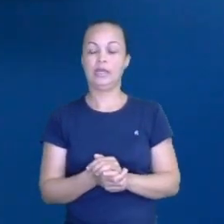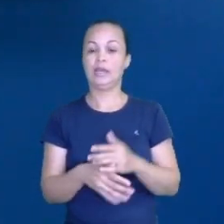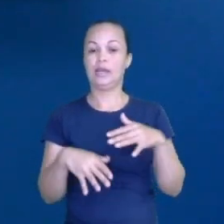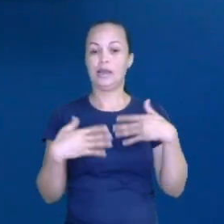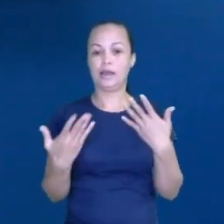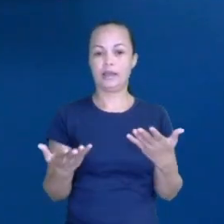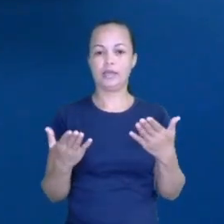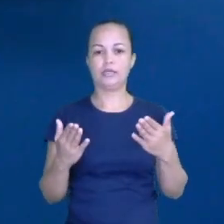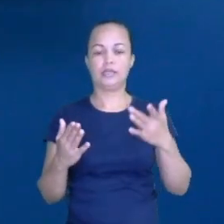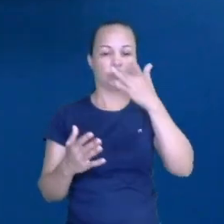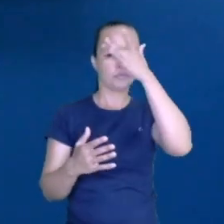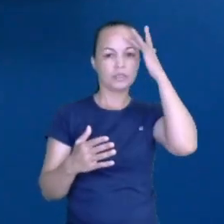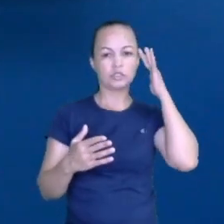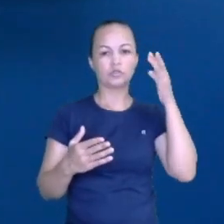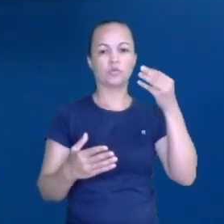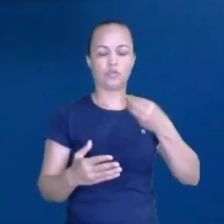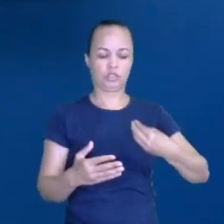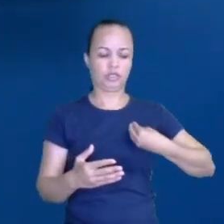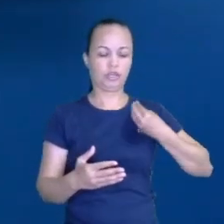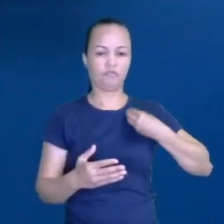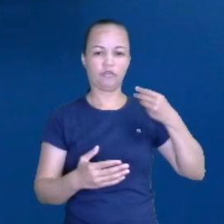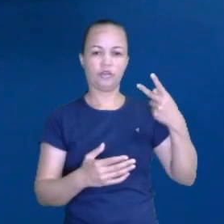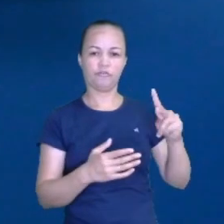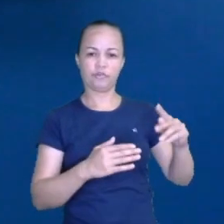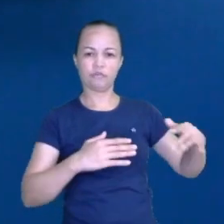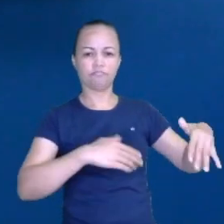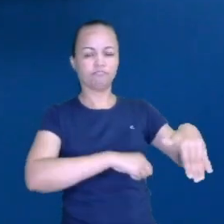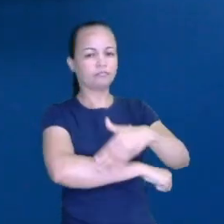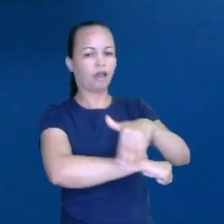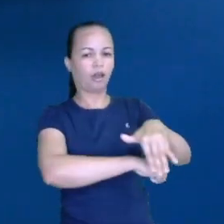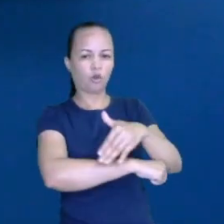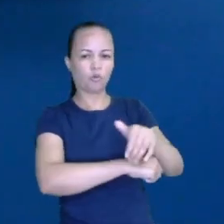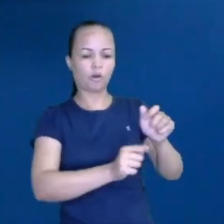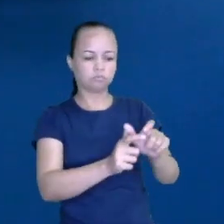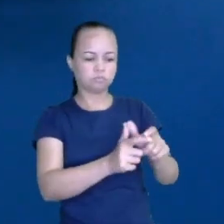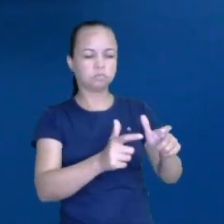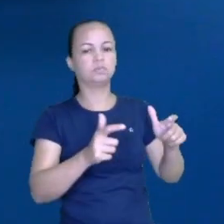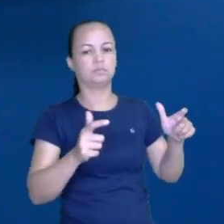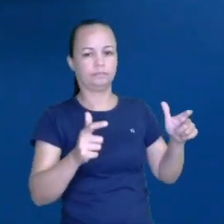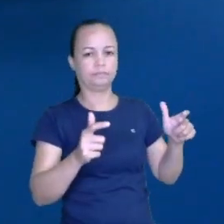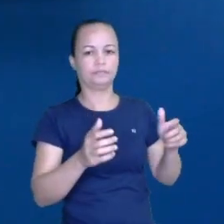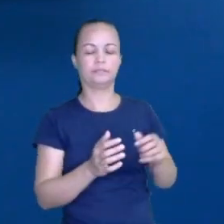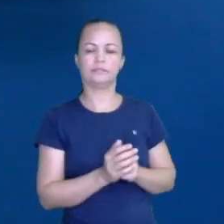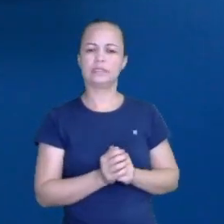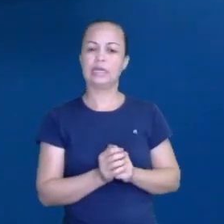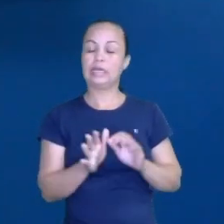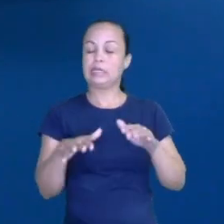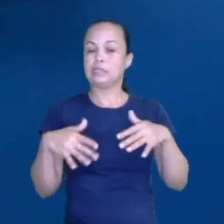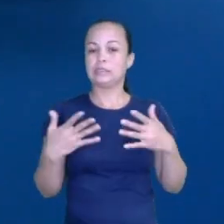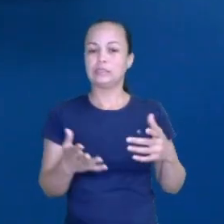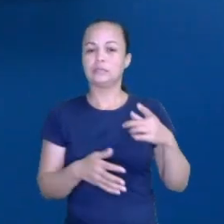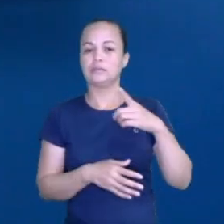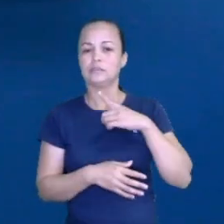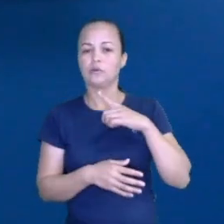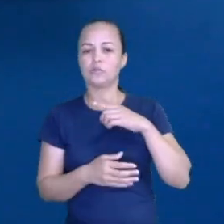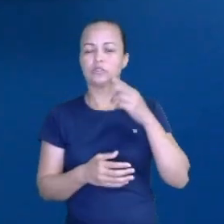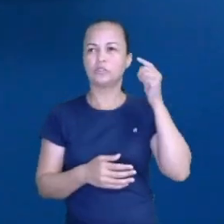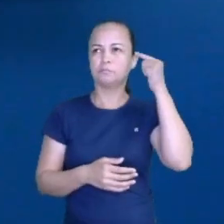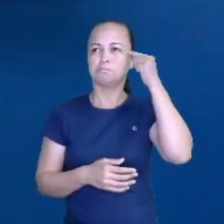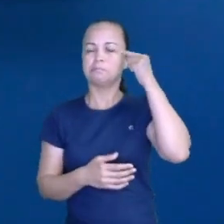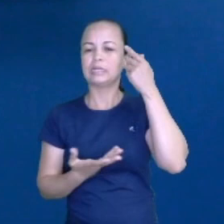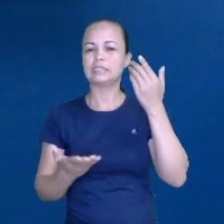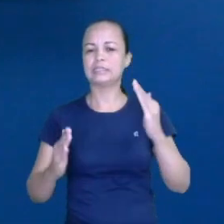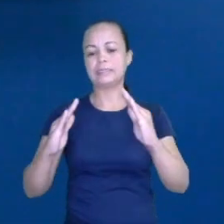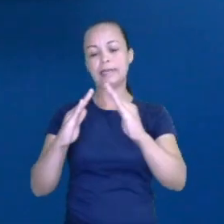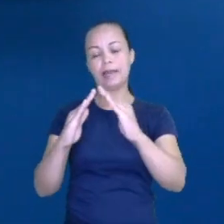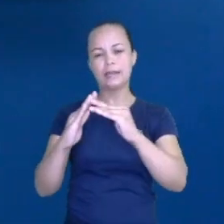ainda mais. E isso é muito triste, tá bom? Então, quando a gente pensar em moradia, a gente tem que dar muito valor àquela que a gente tem. Por isso que a